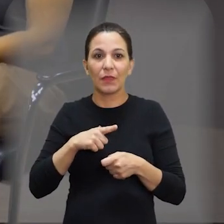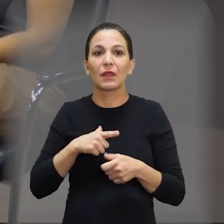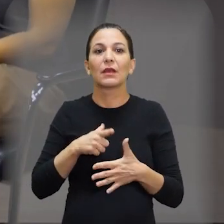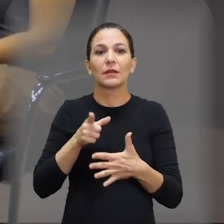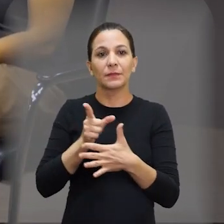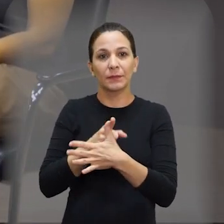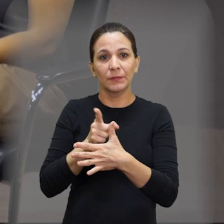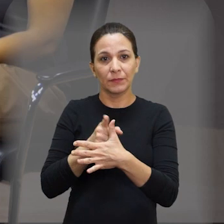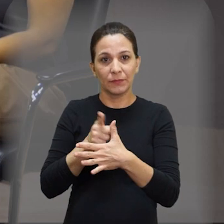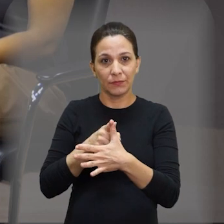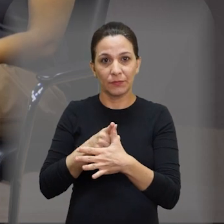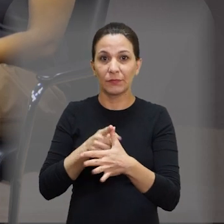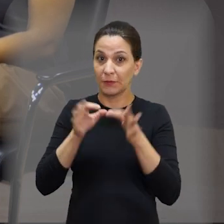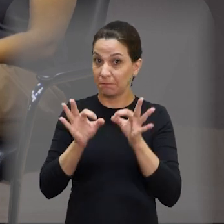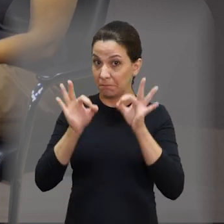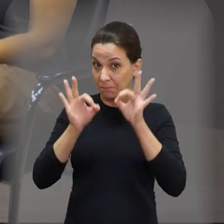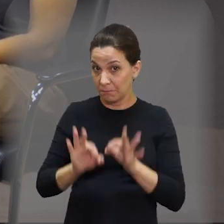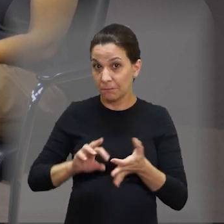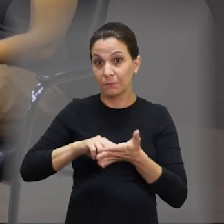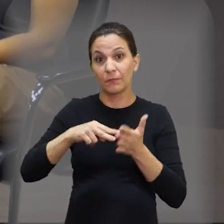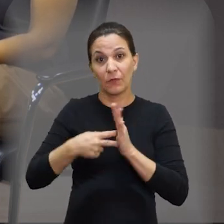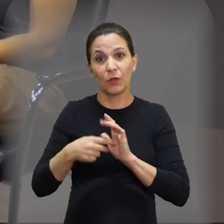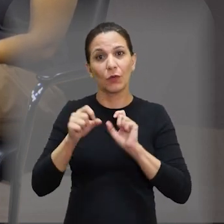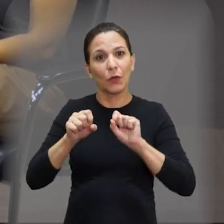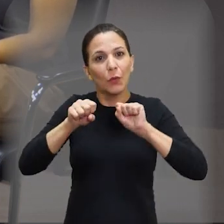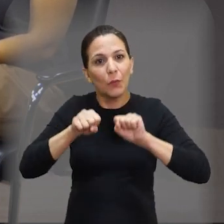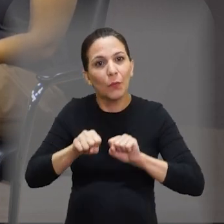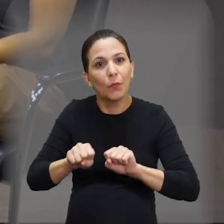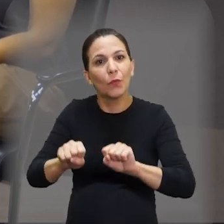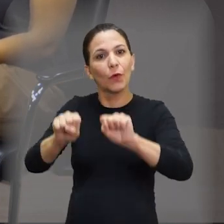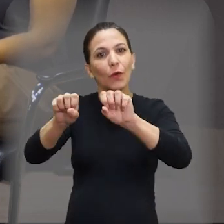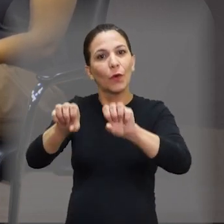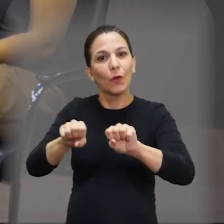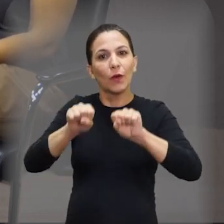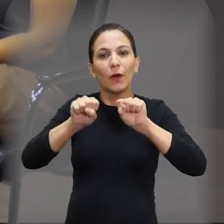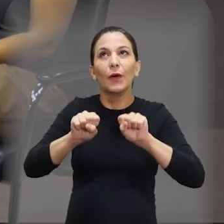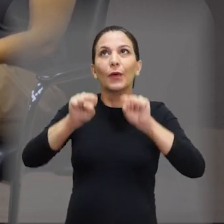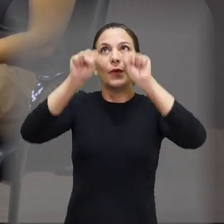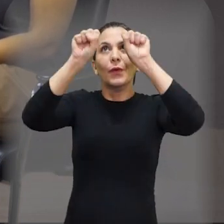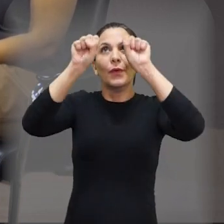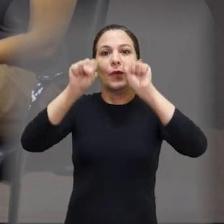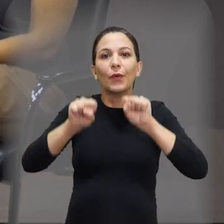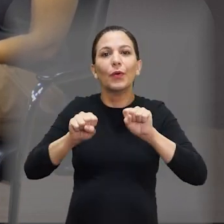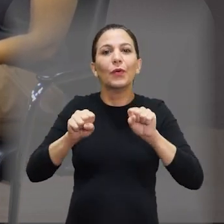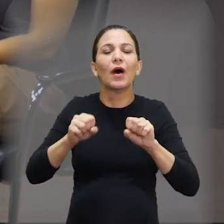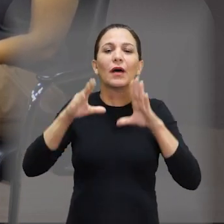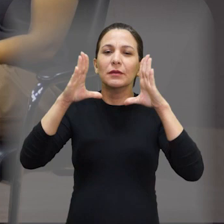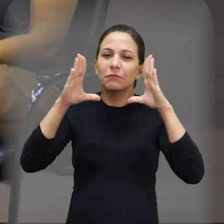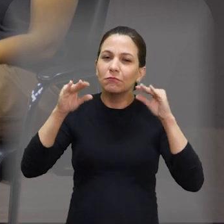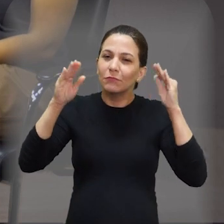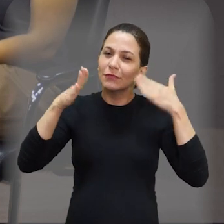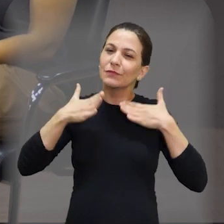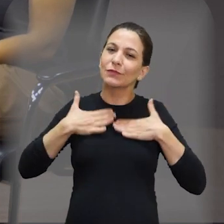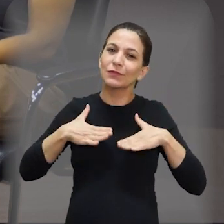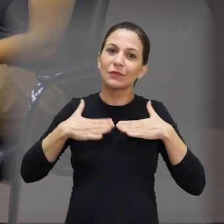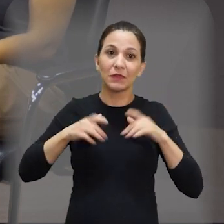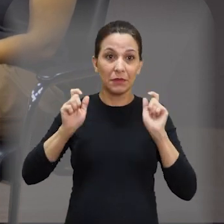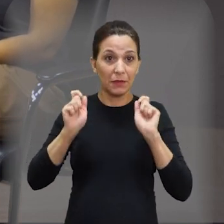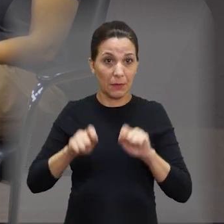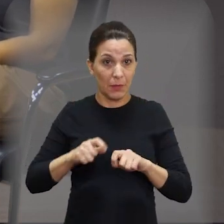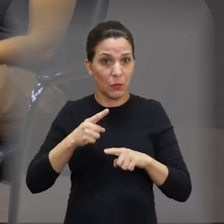A precisão também é uma desses pontos abordados, que é o movimento feito da maneira